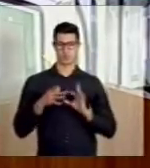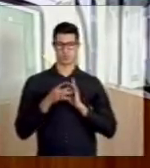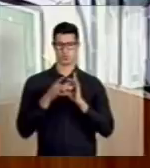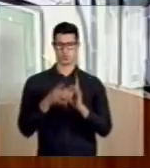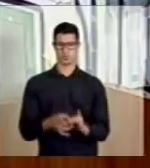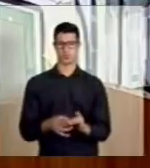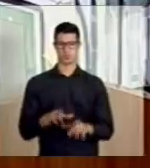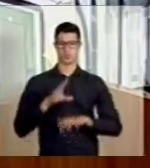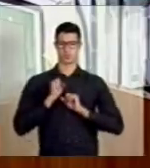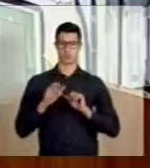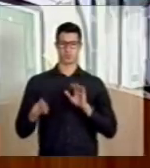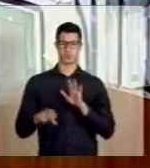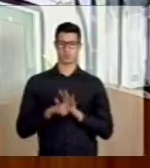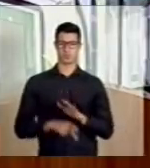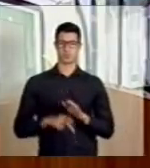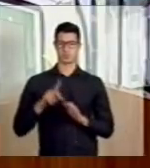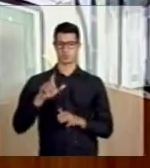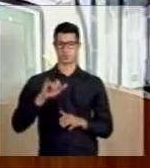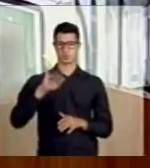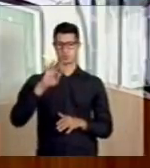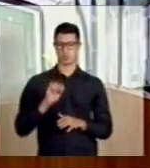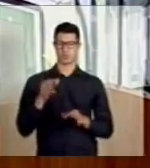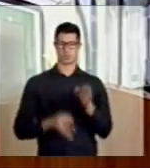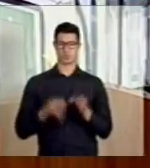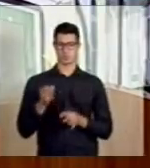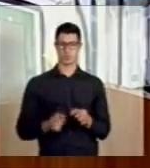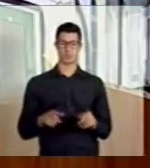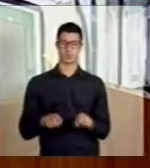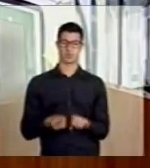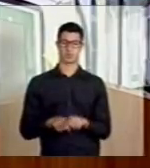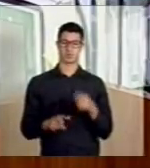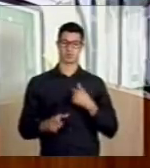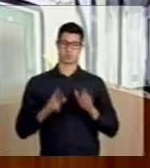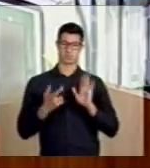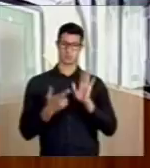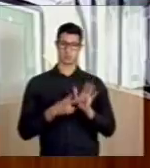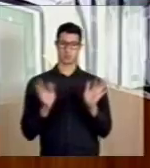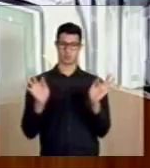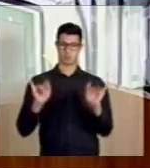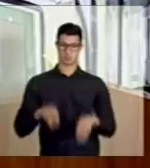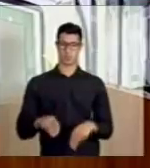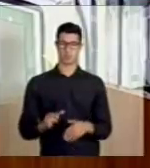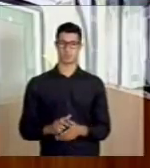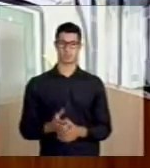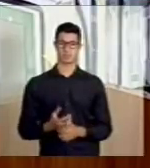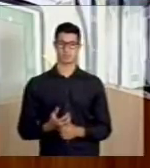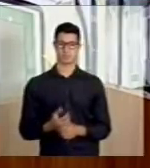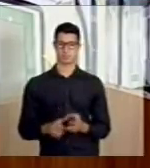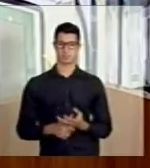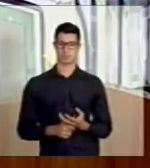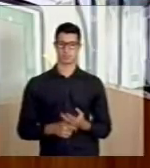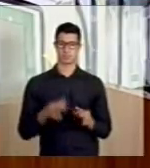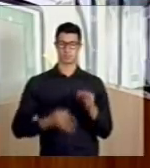exame, o acolhimento do pleito ora em julgamento. E um registro final, senhora Presidente.